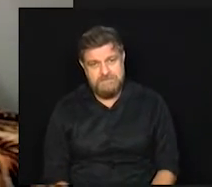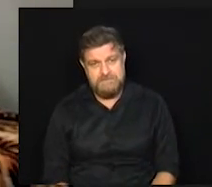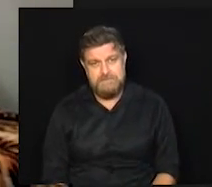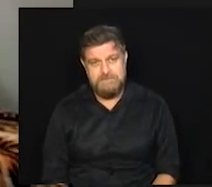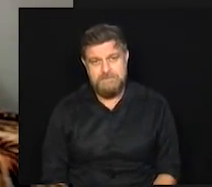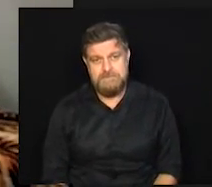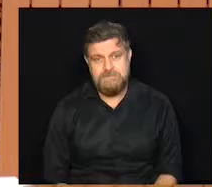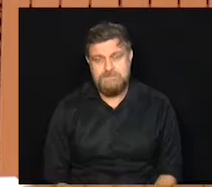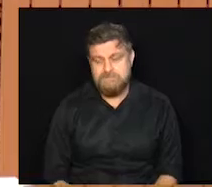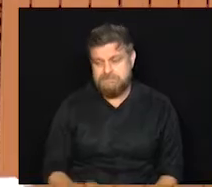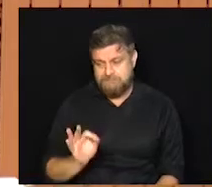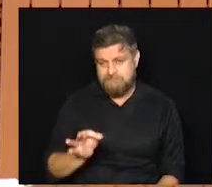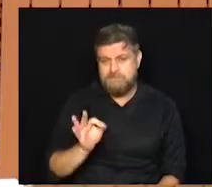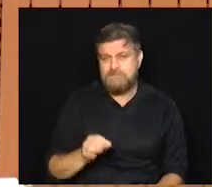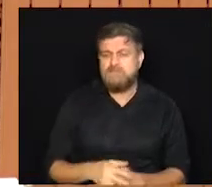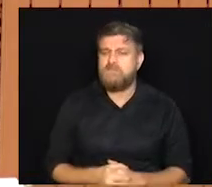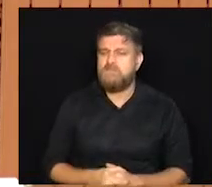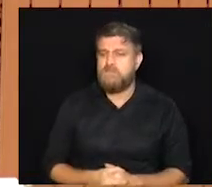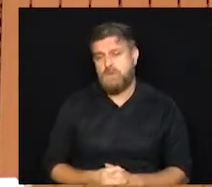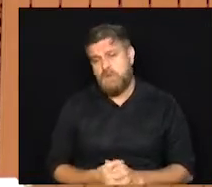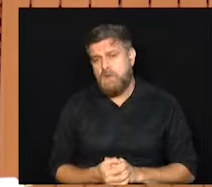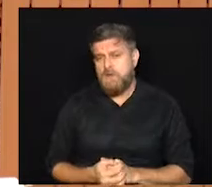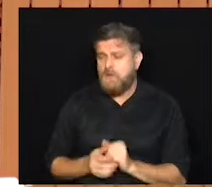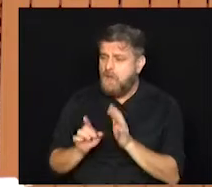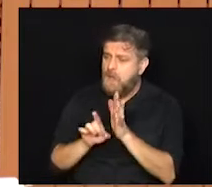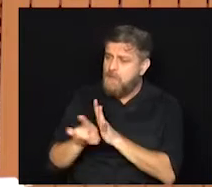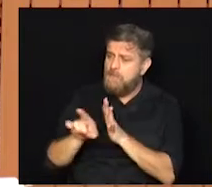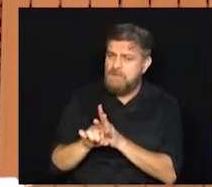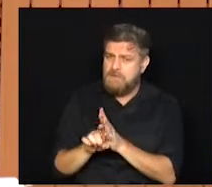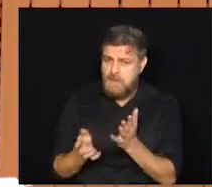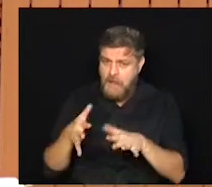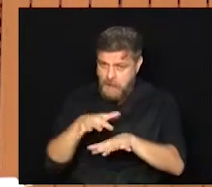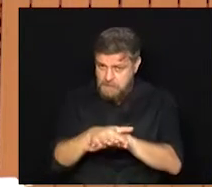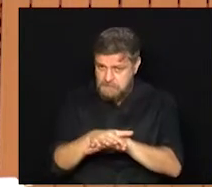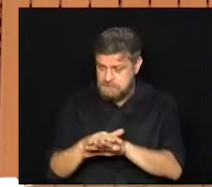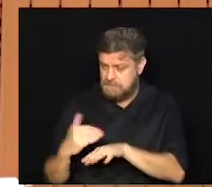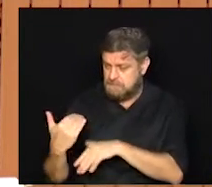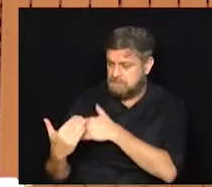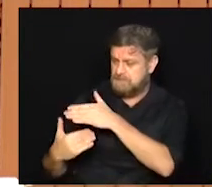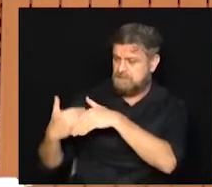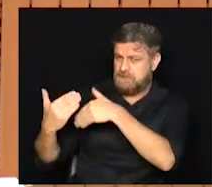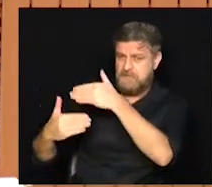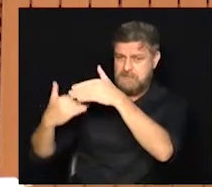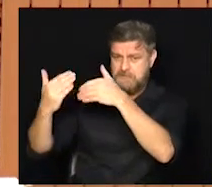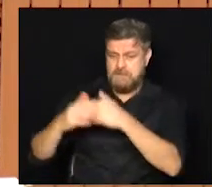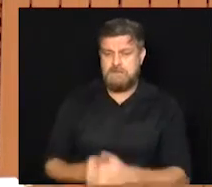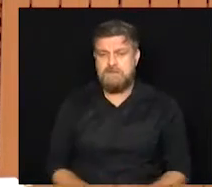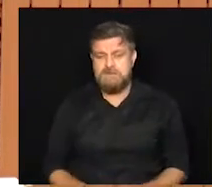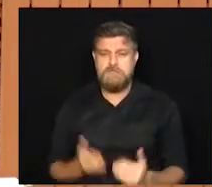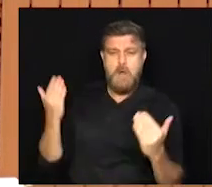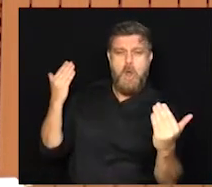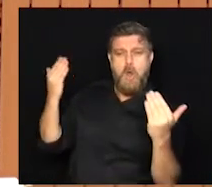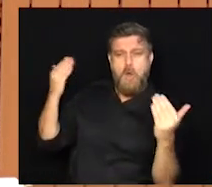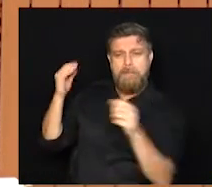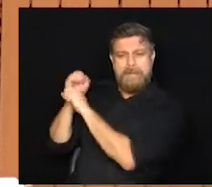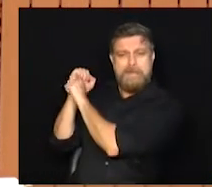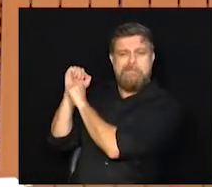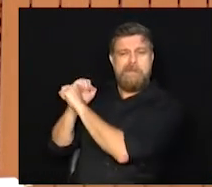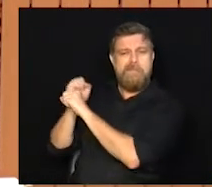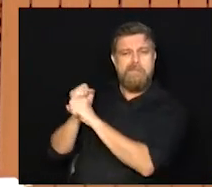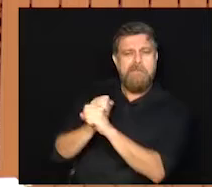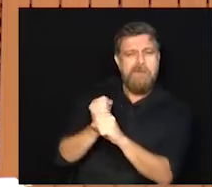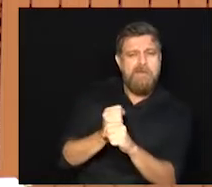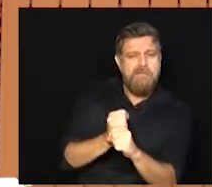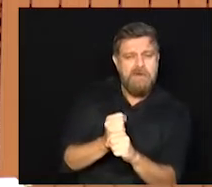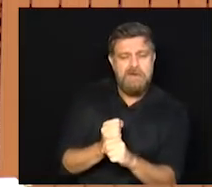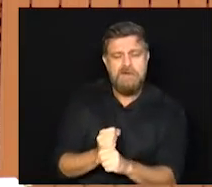Joia, Priscila. E você acredita que a inclusão teve uma evolução no decorrer desses anos? O que